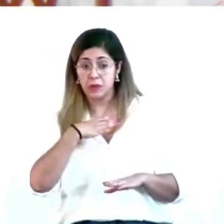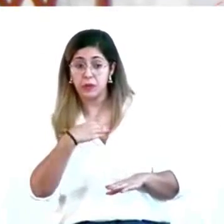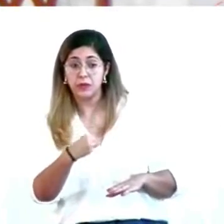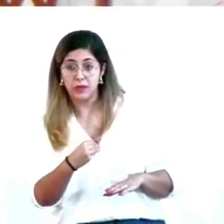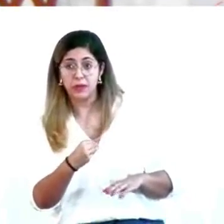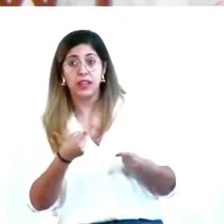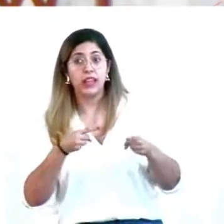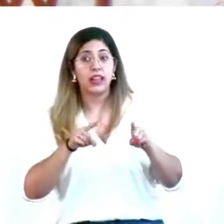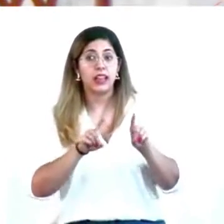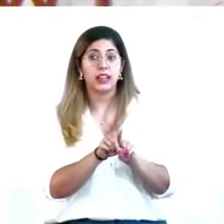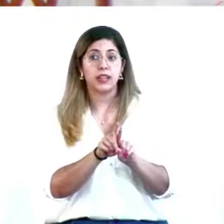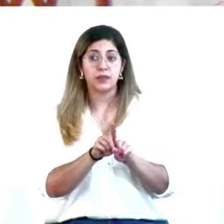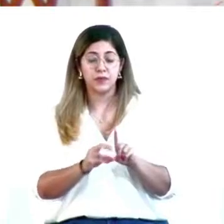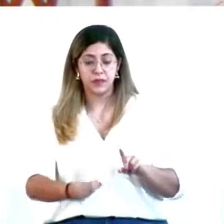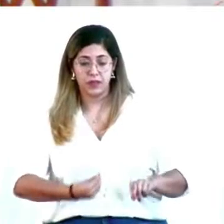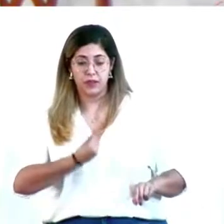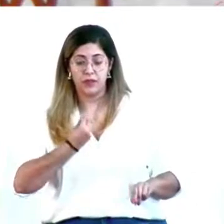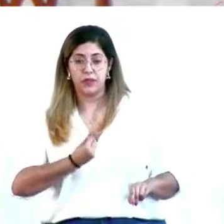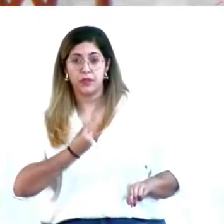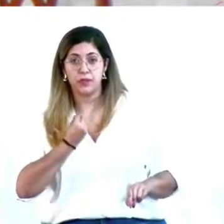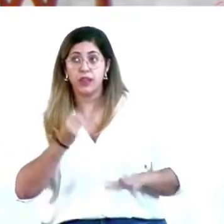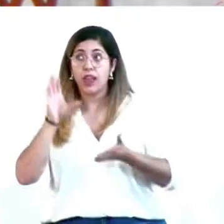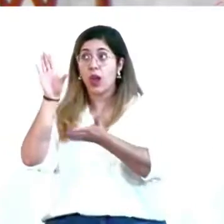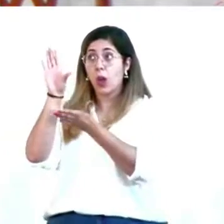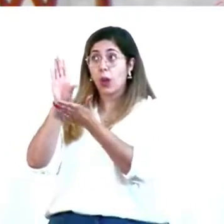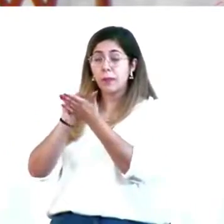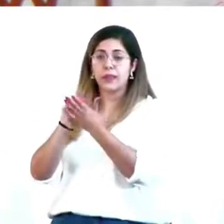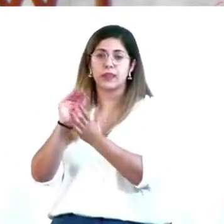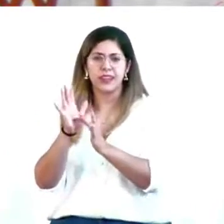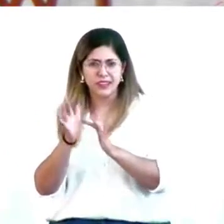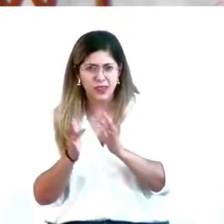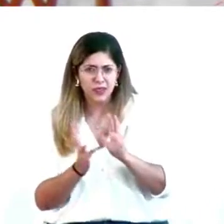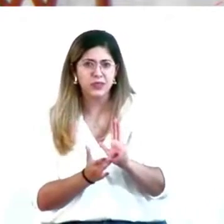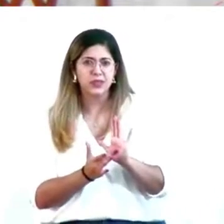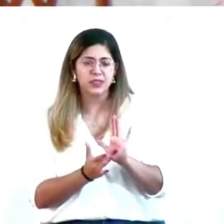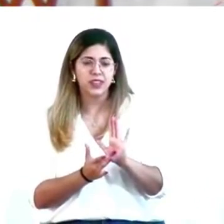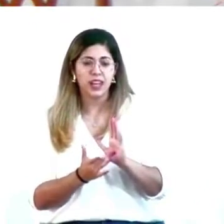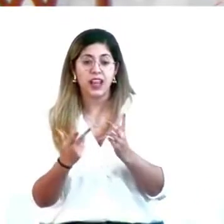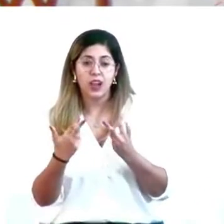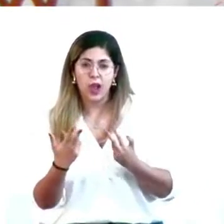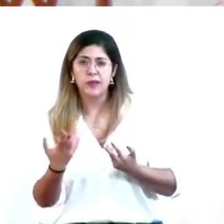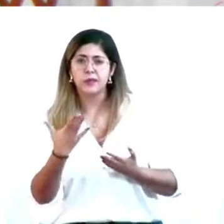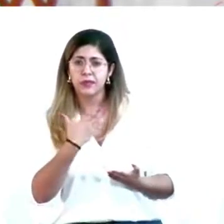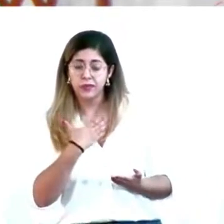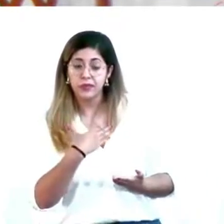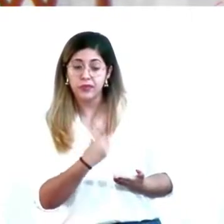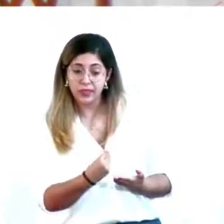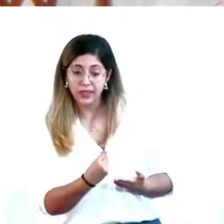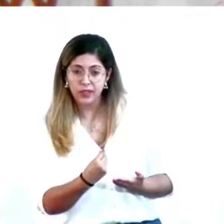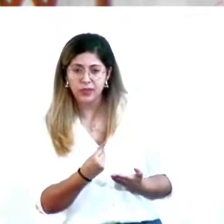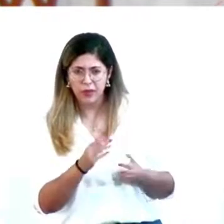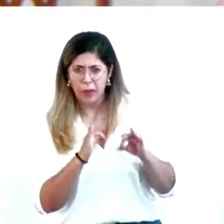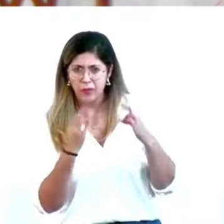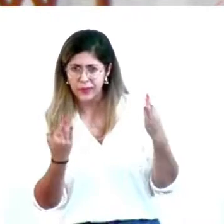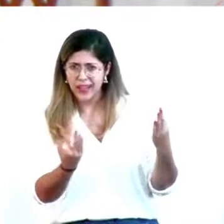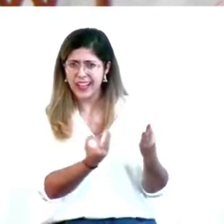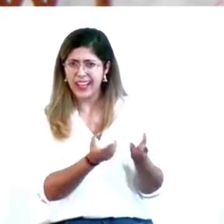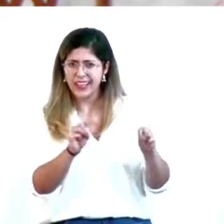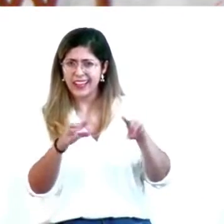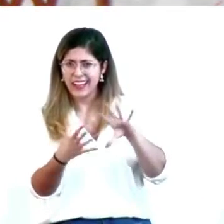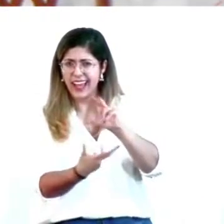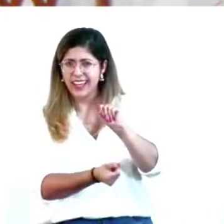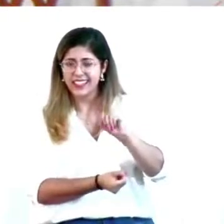então andar à semelhança do nosso Pai. Assim como nós, filhos dos nossos pais terrenos,